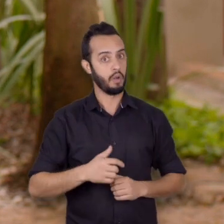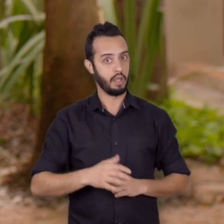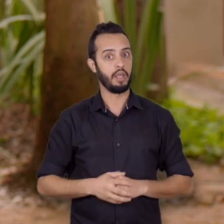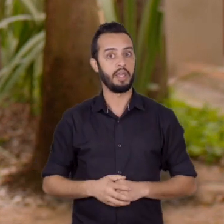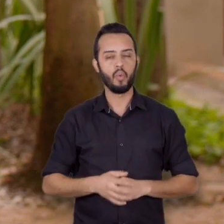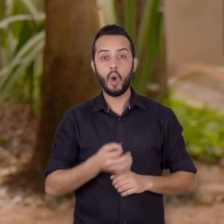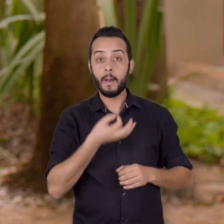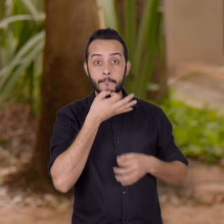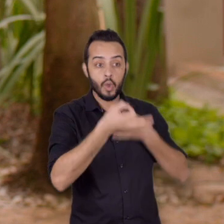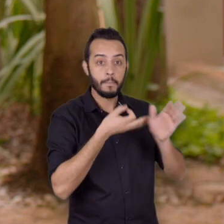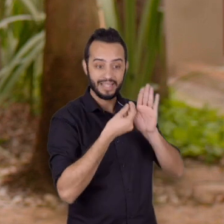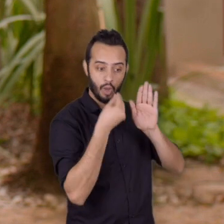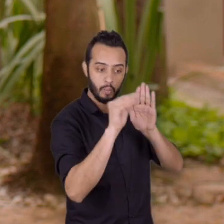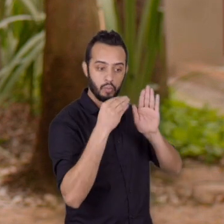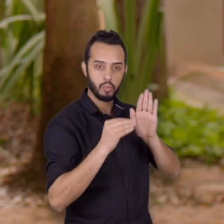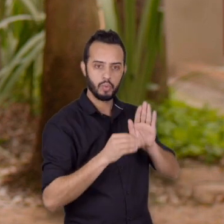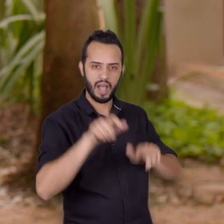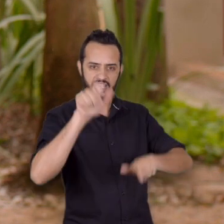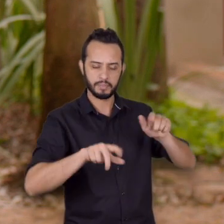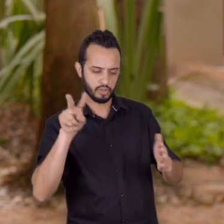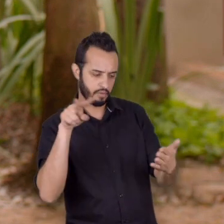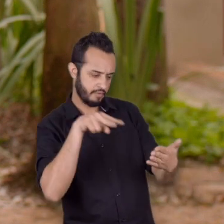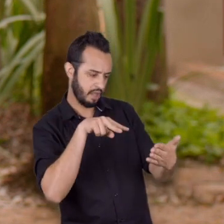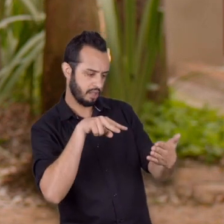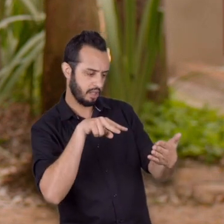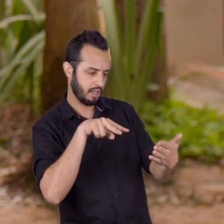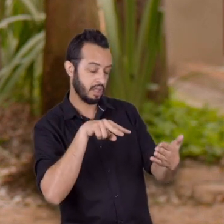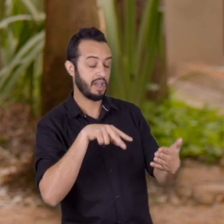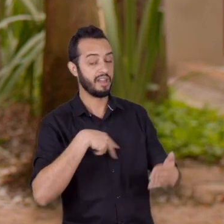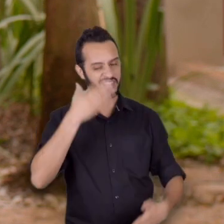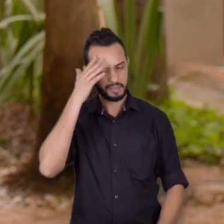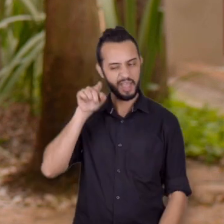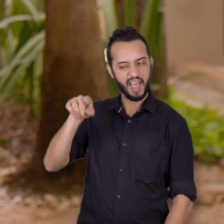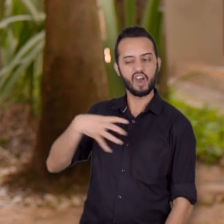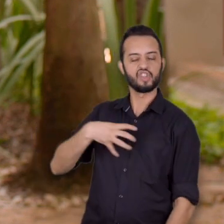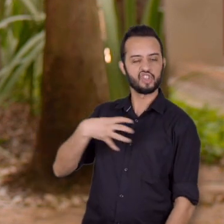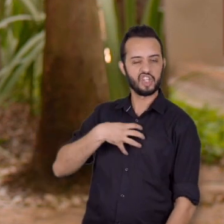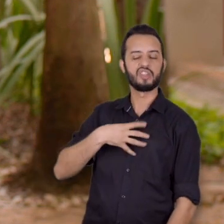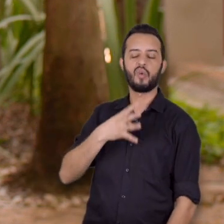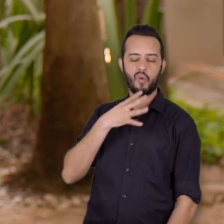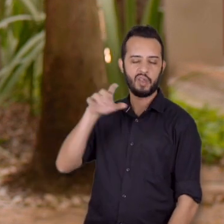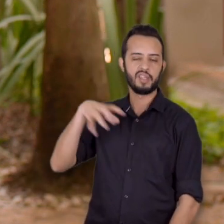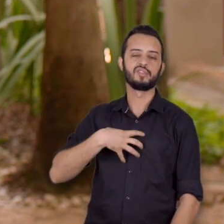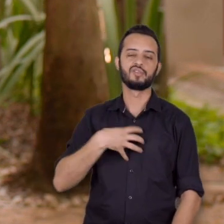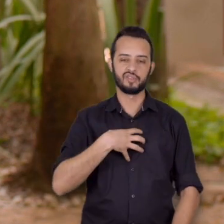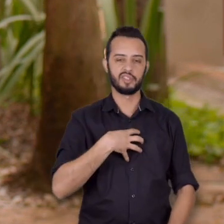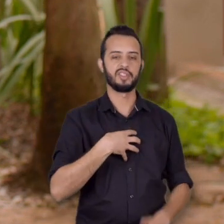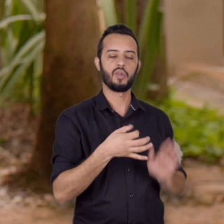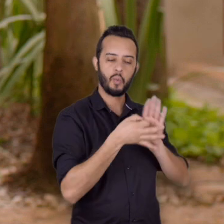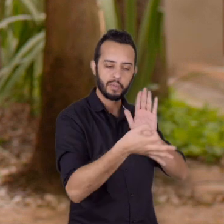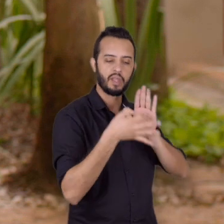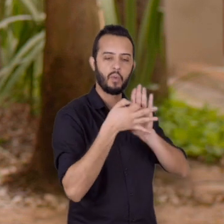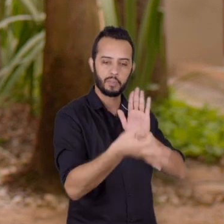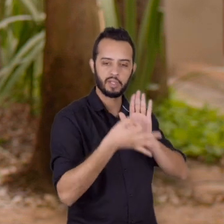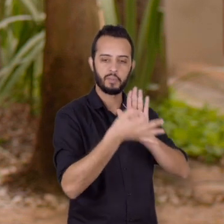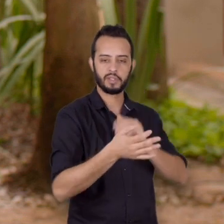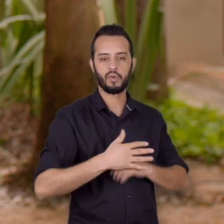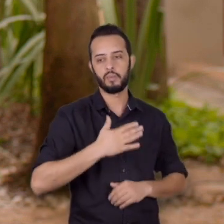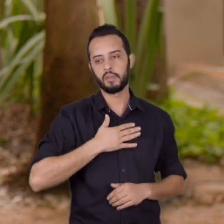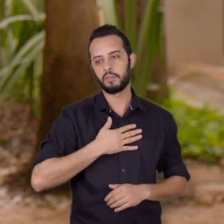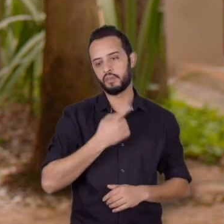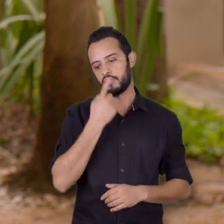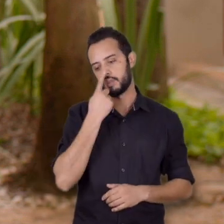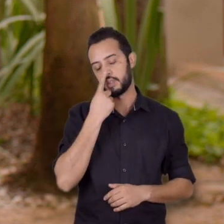ser categorizado e processado para saber o que eu penso sobre certos assuntos, quais são as minhas tendências. O